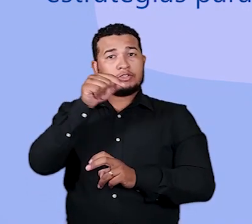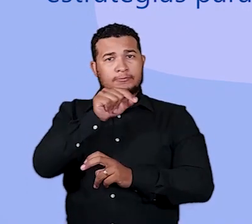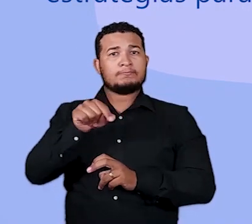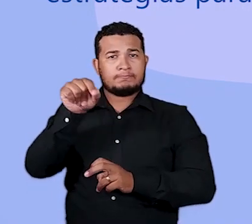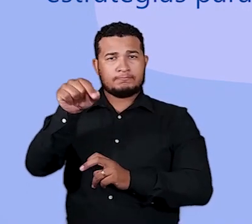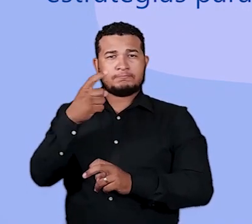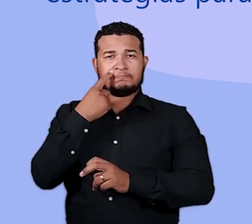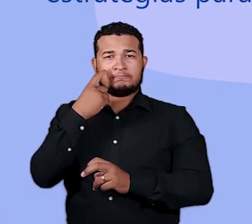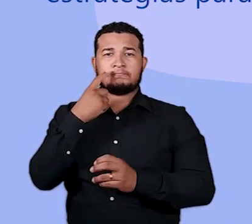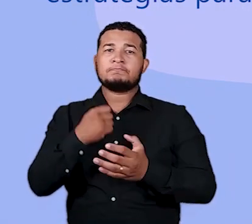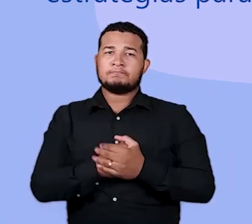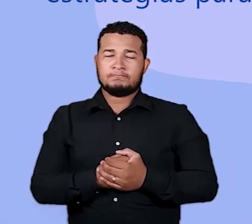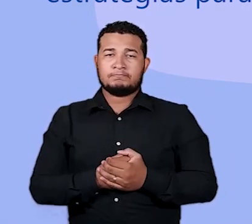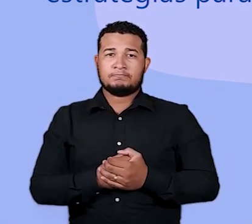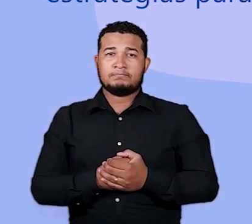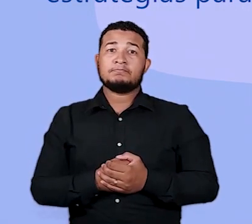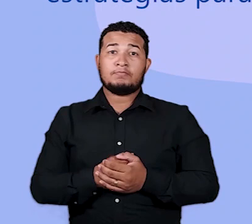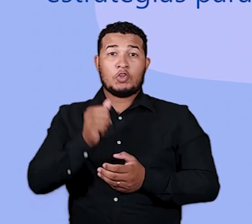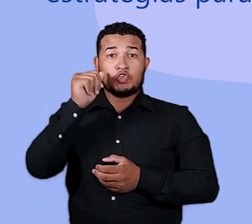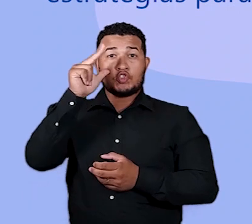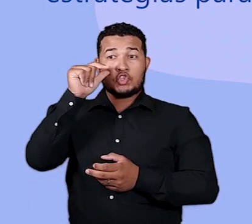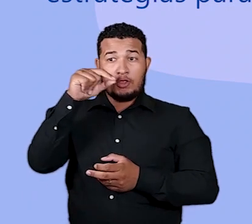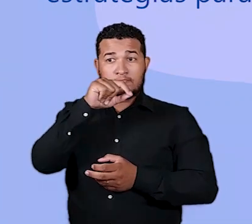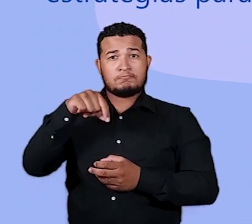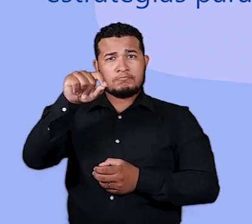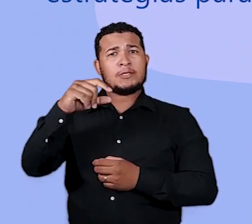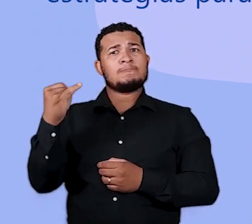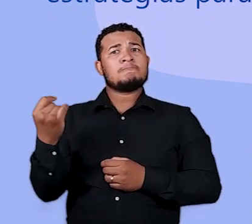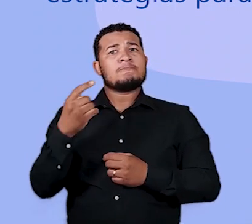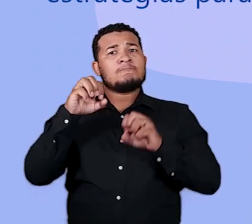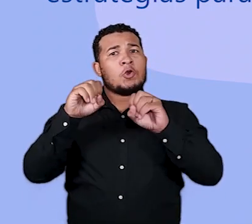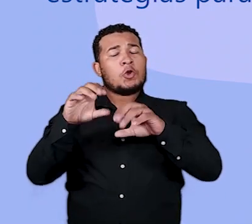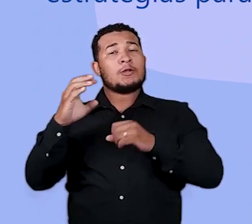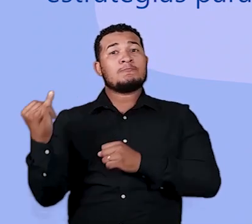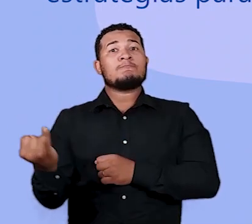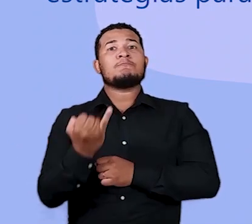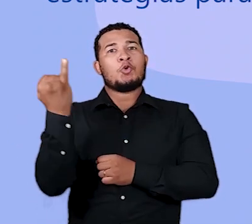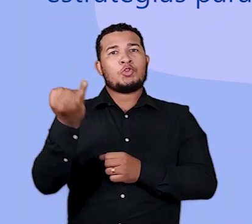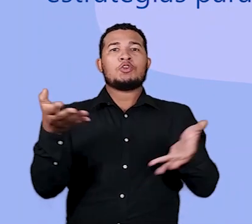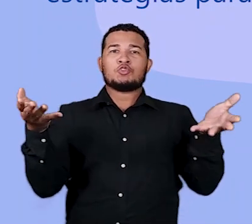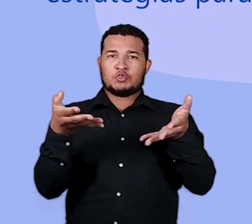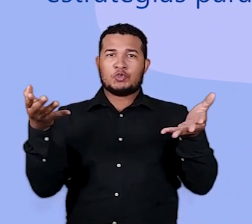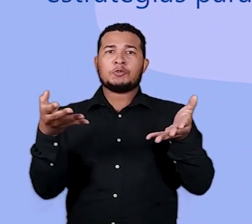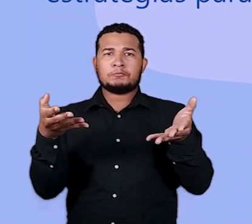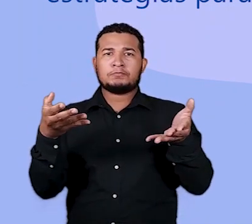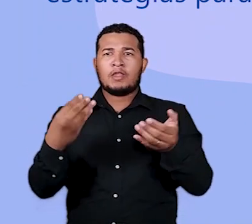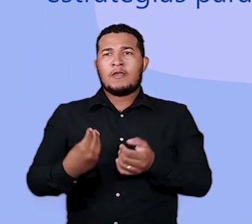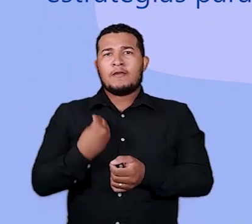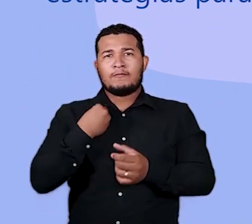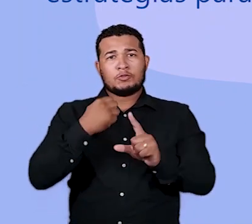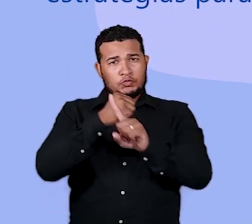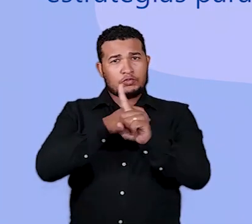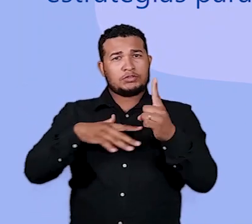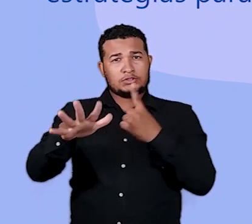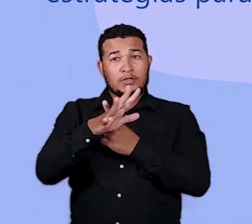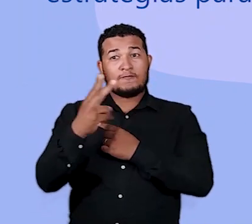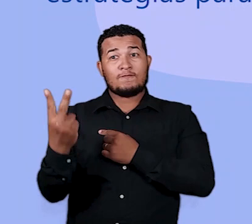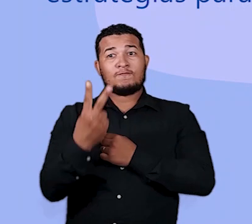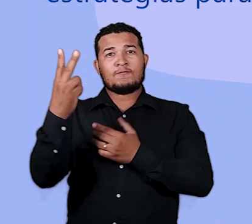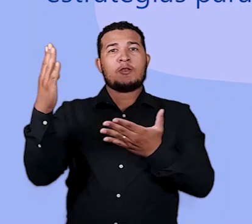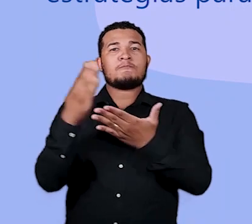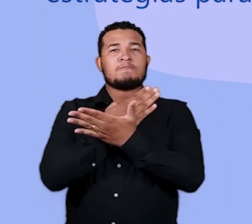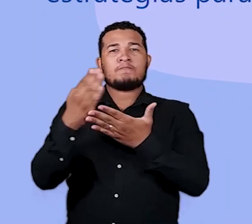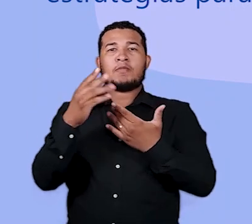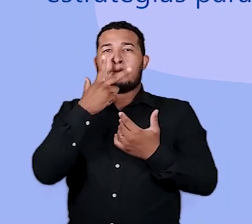nossos jovens tomam decisões sem pensar nas consequências. O xadrez contribui diretamente nesses aspectos. Além de proporcionar